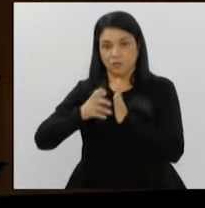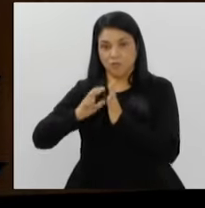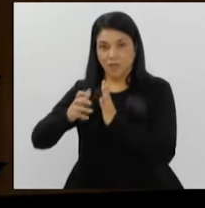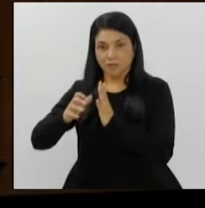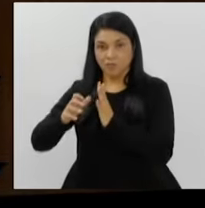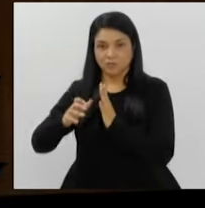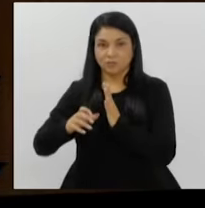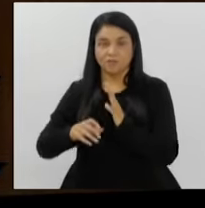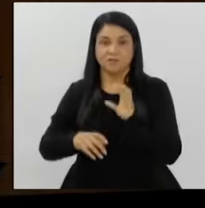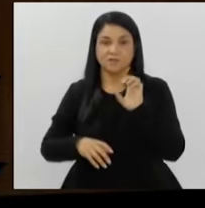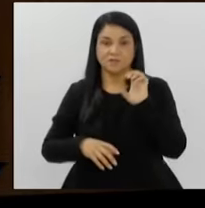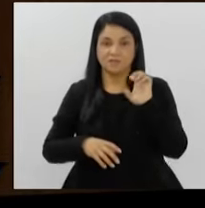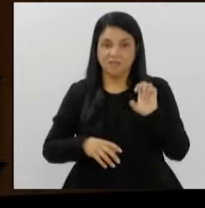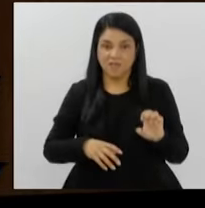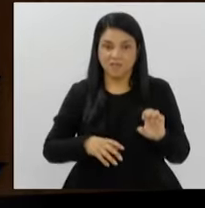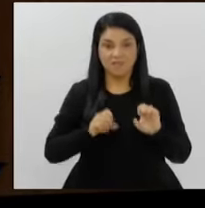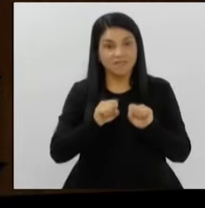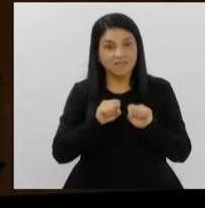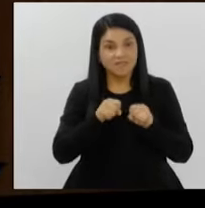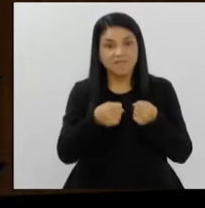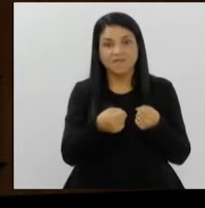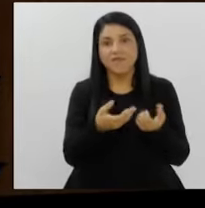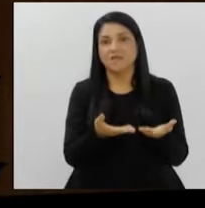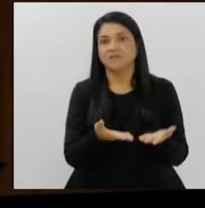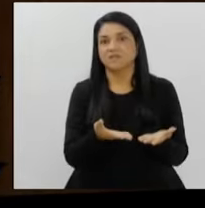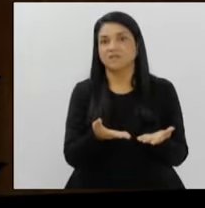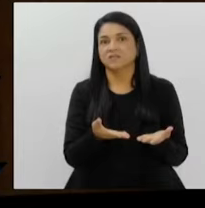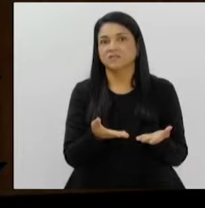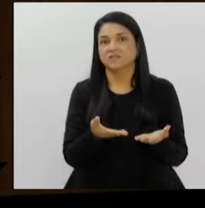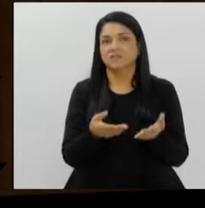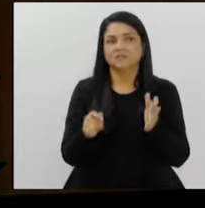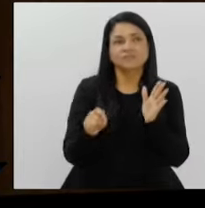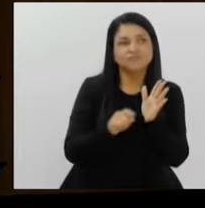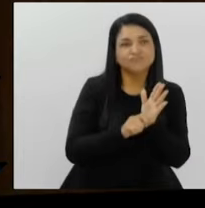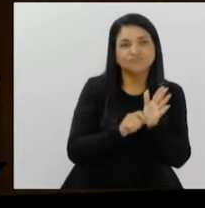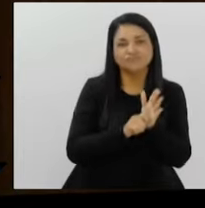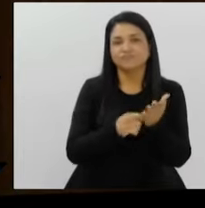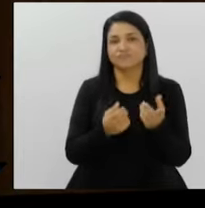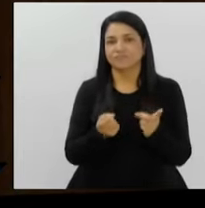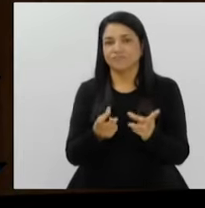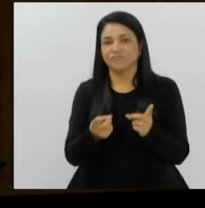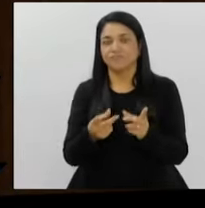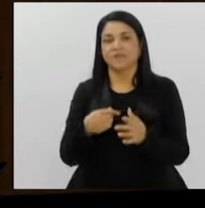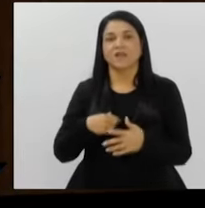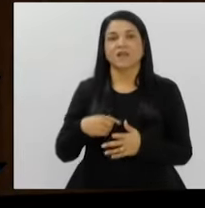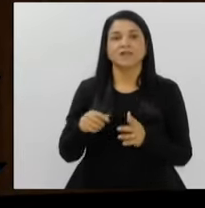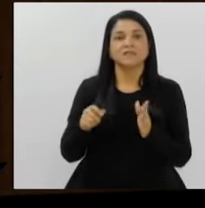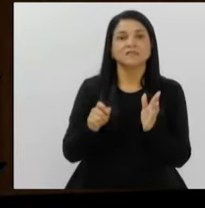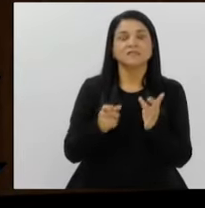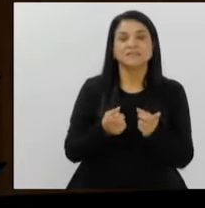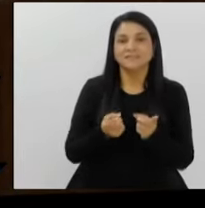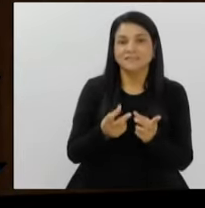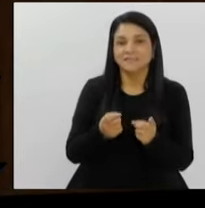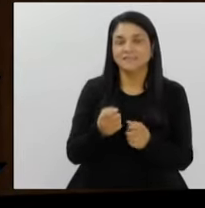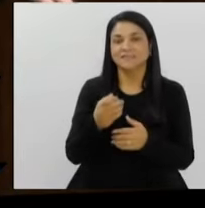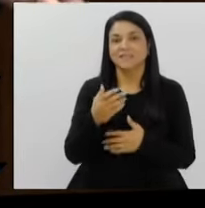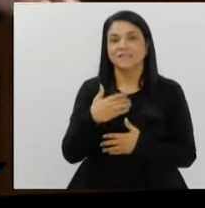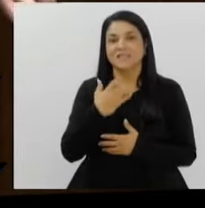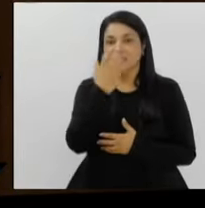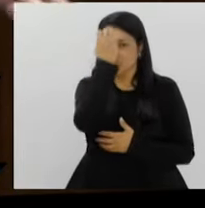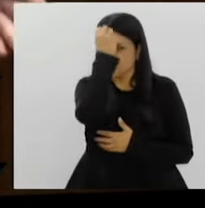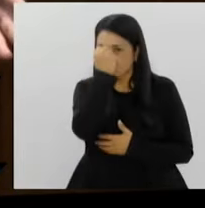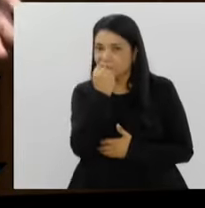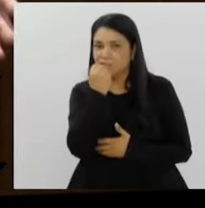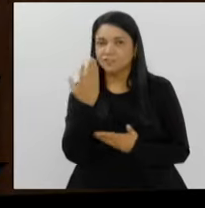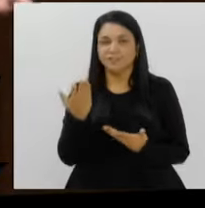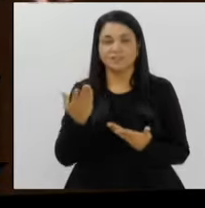da esquerda, defendem todos esses caras, pô. É narcotraficante, narcoterrorista, traficante, tudo defendido